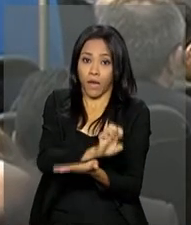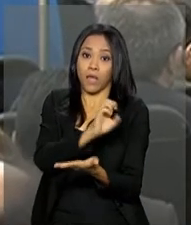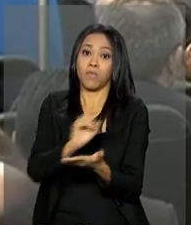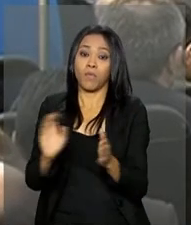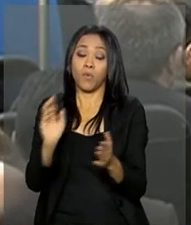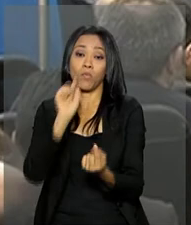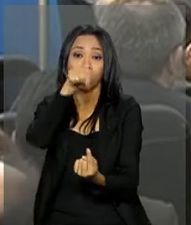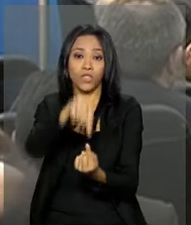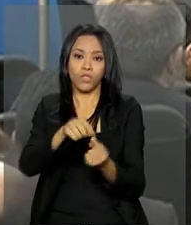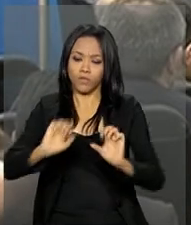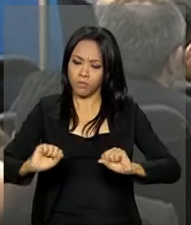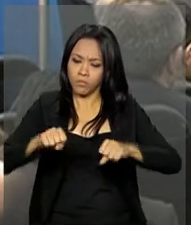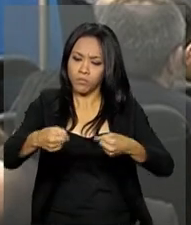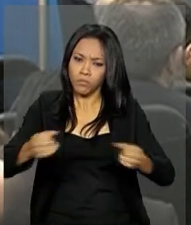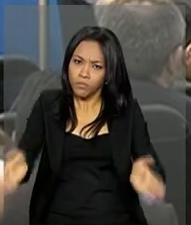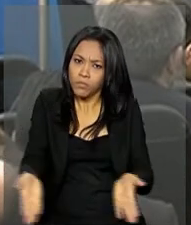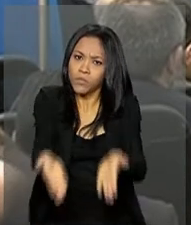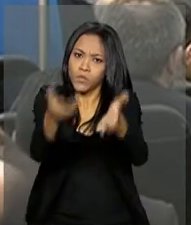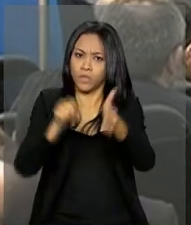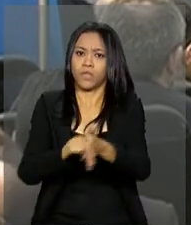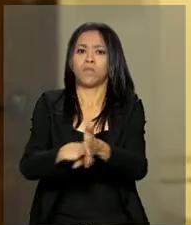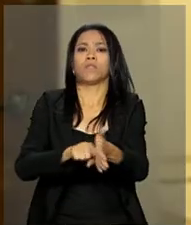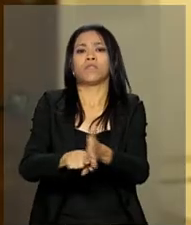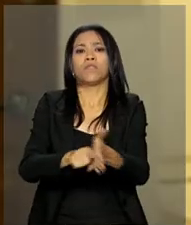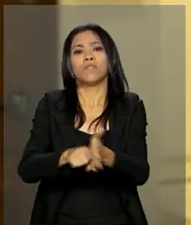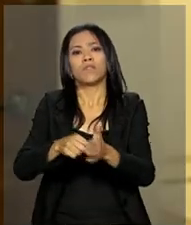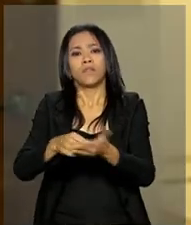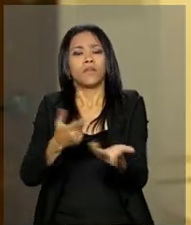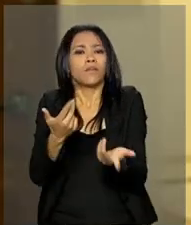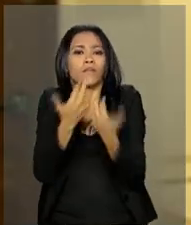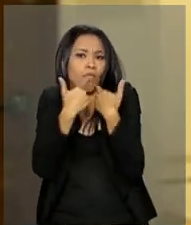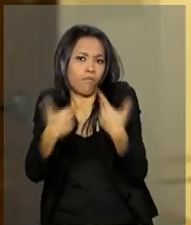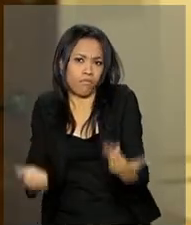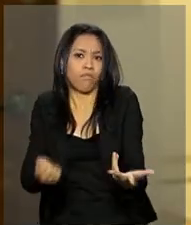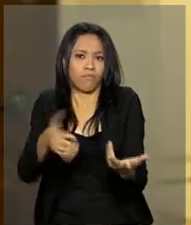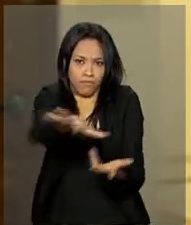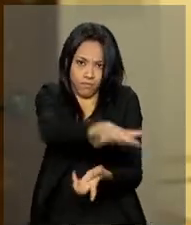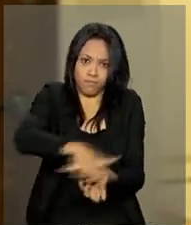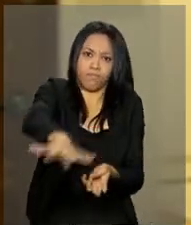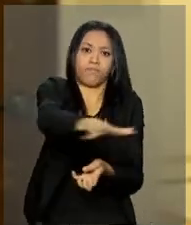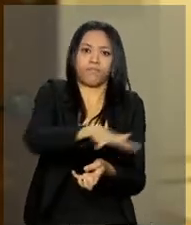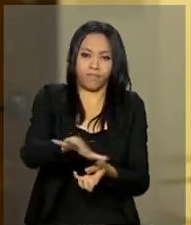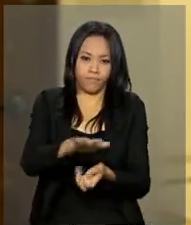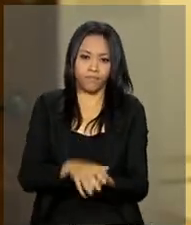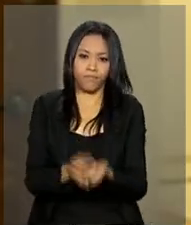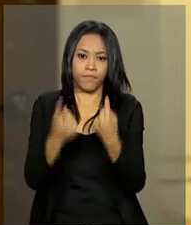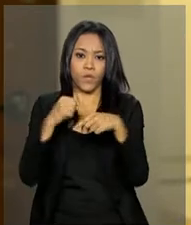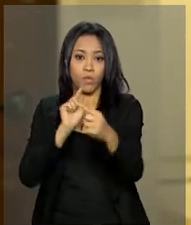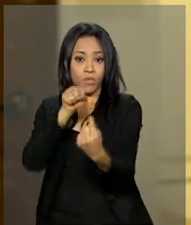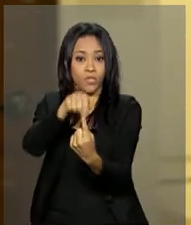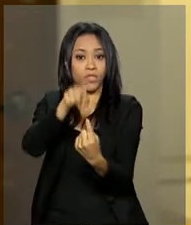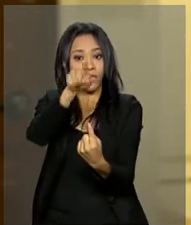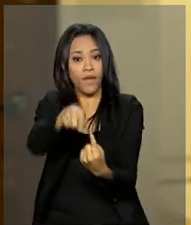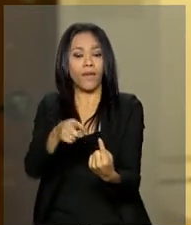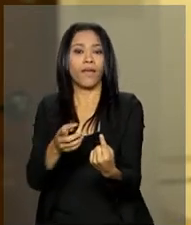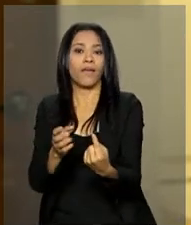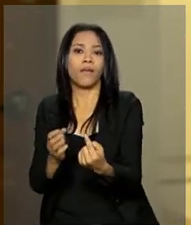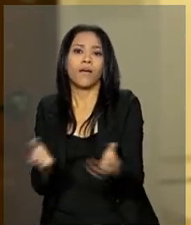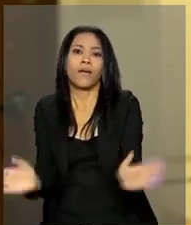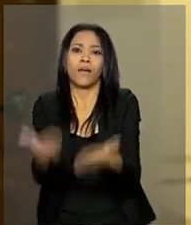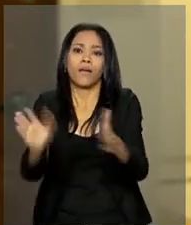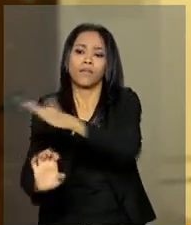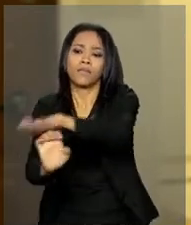o desenvolvimento de soluções inovadoras no país. O nosso papel é desenvolver esses pequenos, que são as inteligências, são